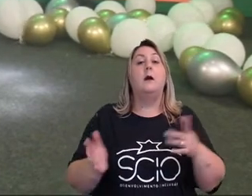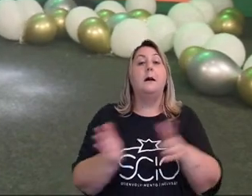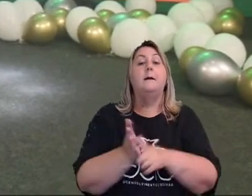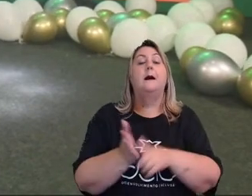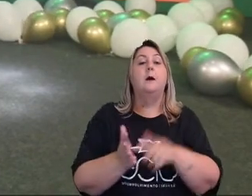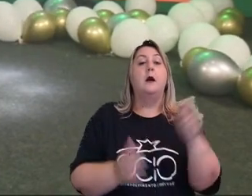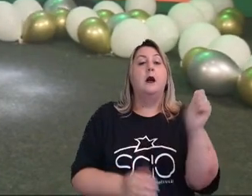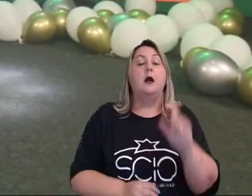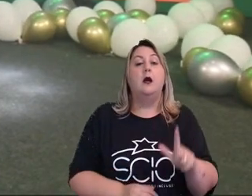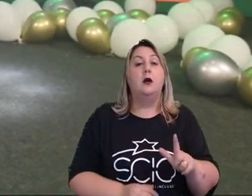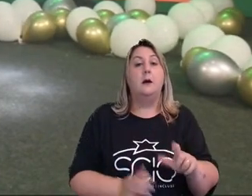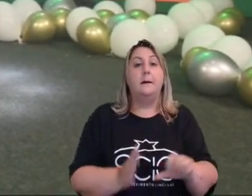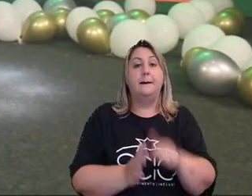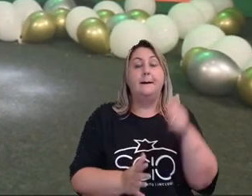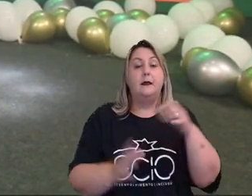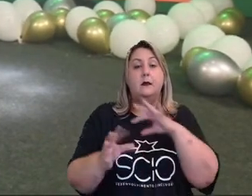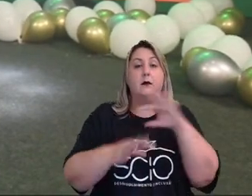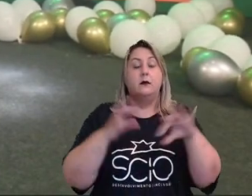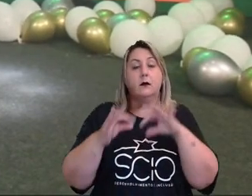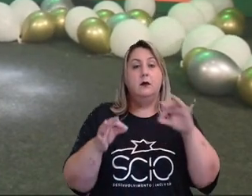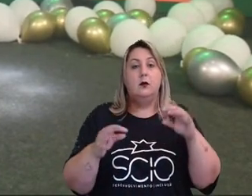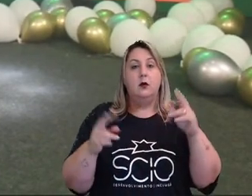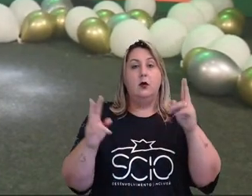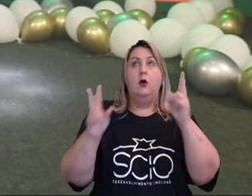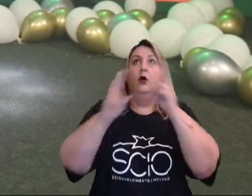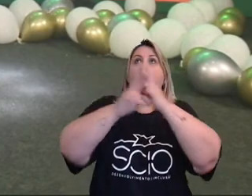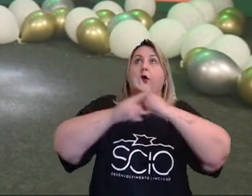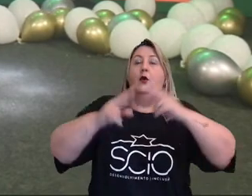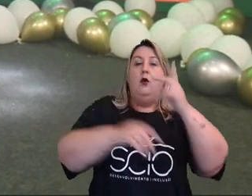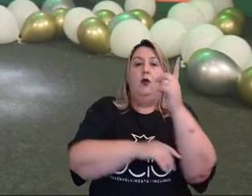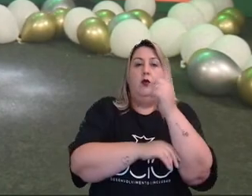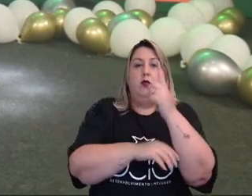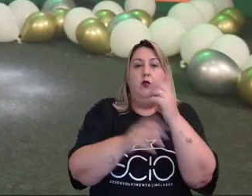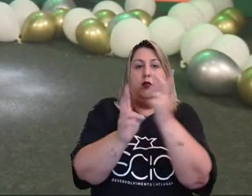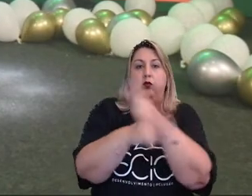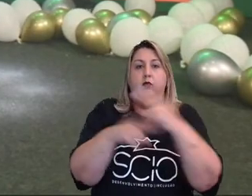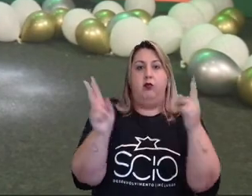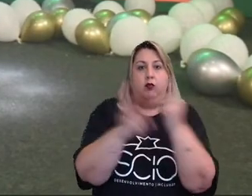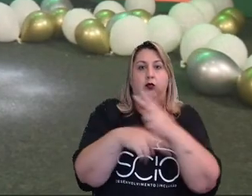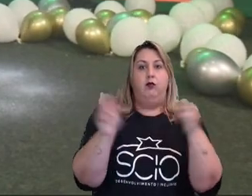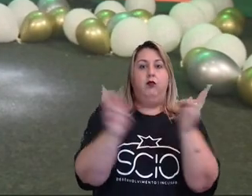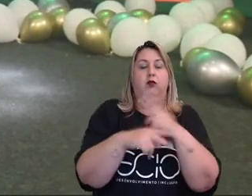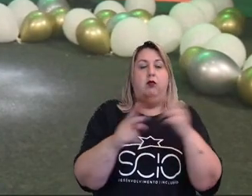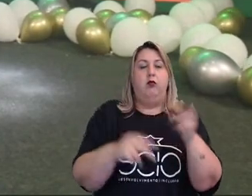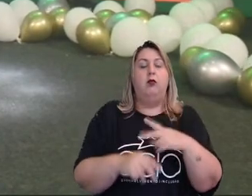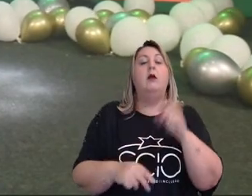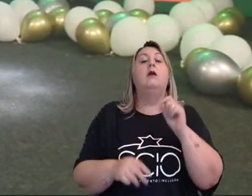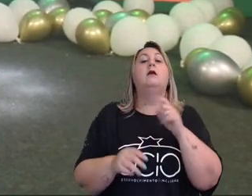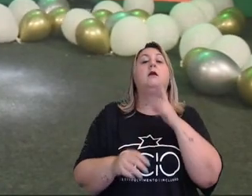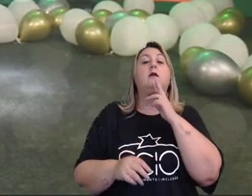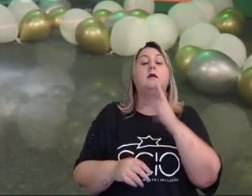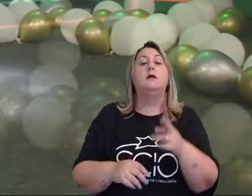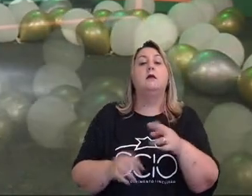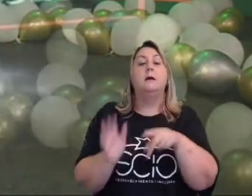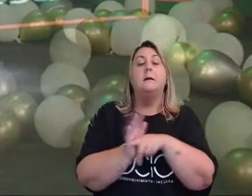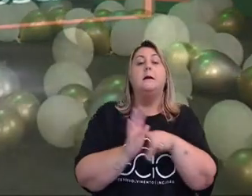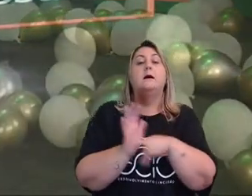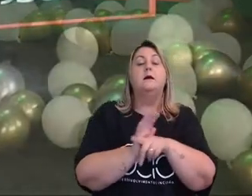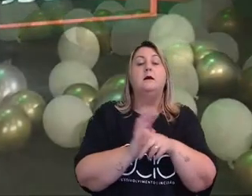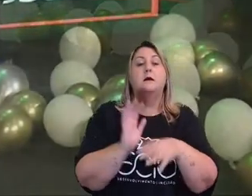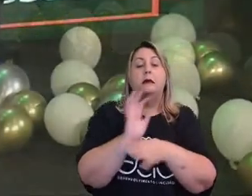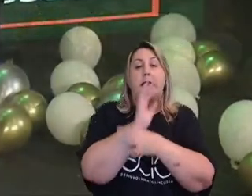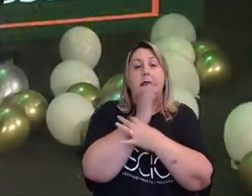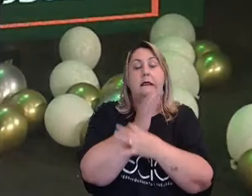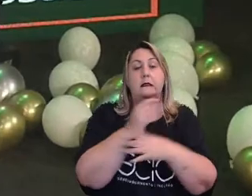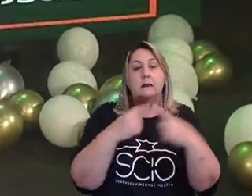azul. Primeiro brinde. Um ventilador para quem mandou aquele quiz, para quem respondeu as perguntas de segurança